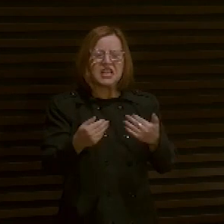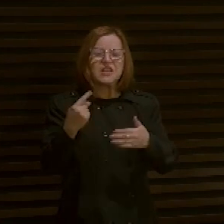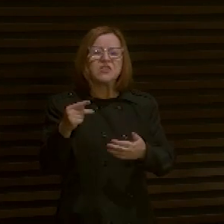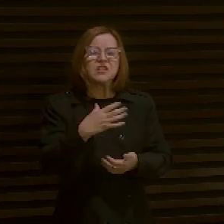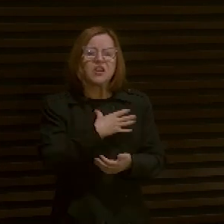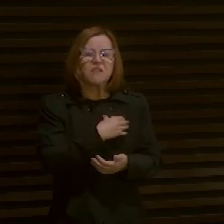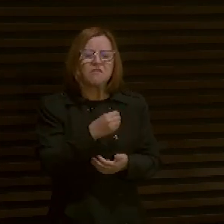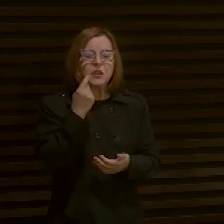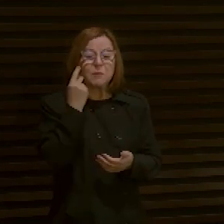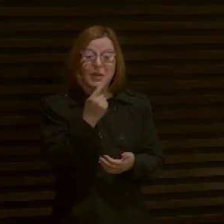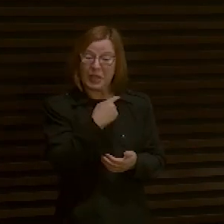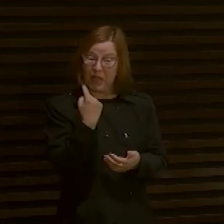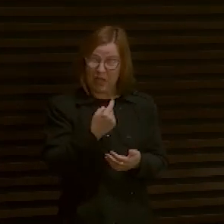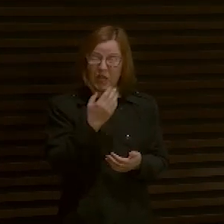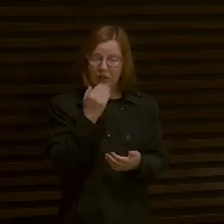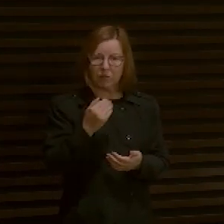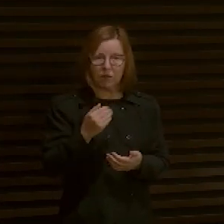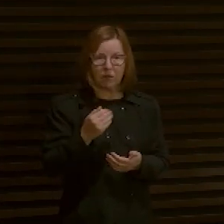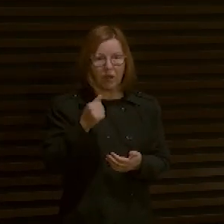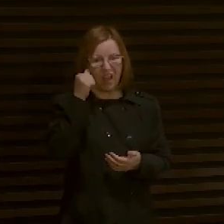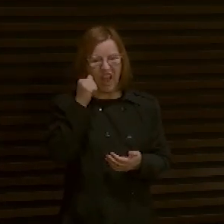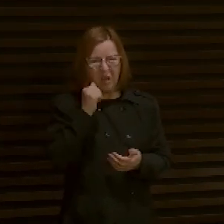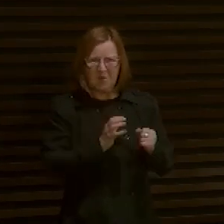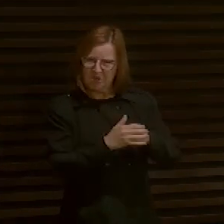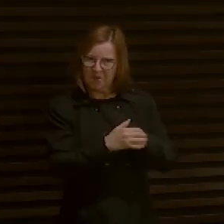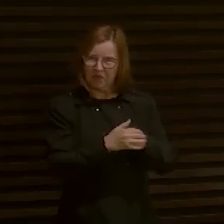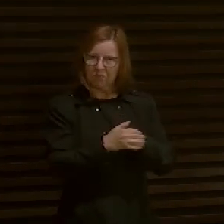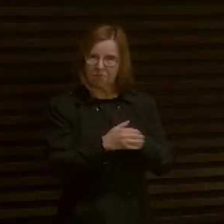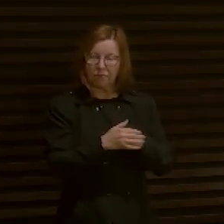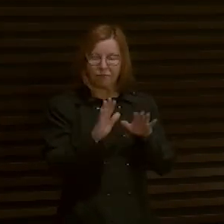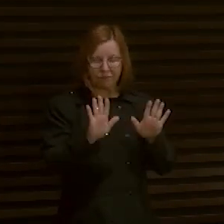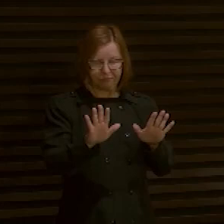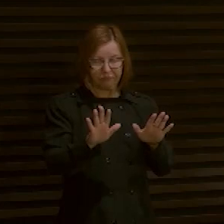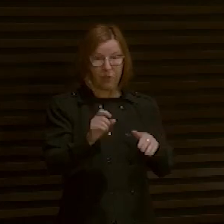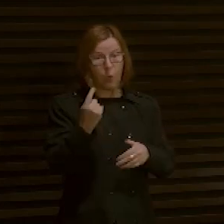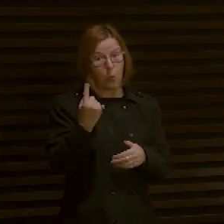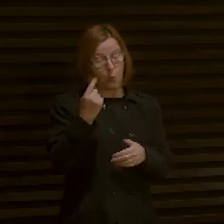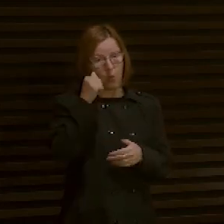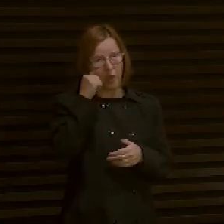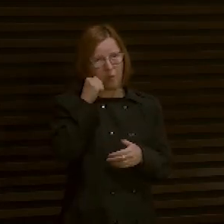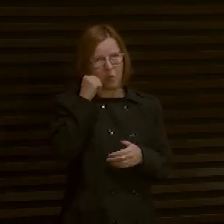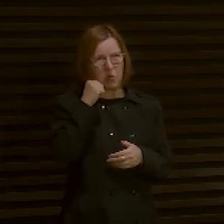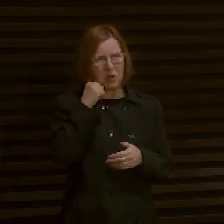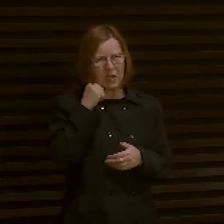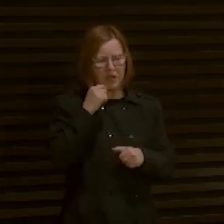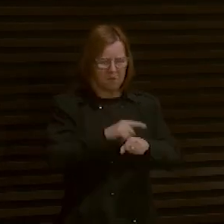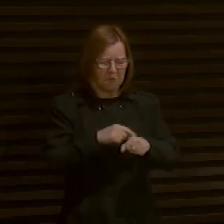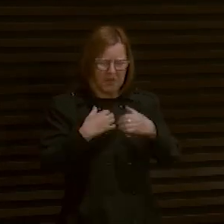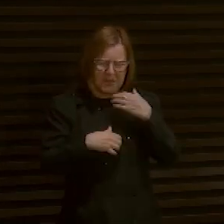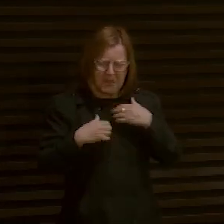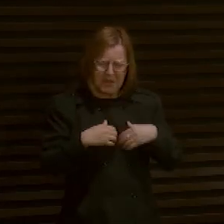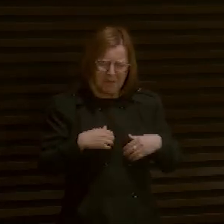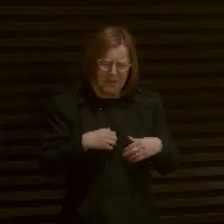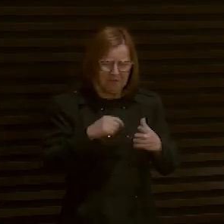escondeu. Olha a situação que o rei tinha que resolver. Uma mulher, naquela situação de desespero, de fome, meses